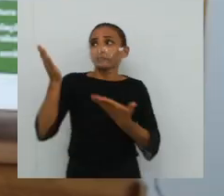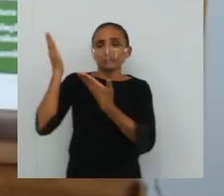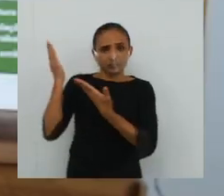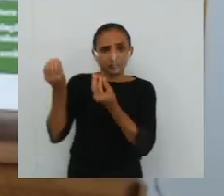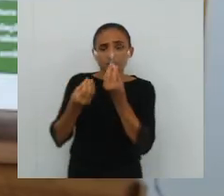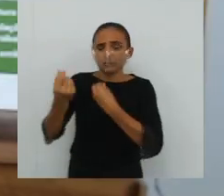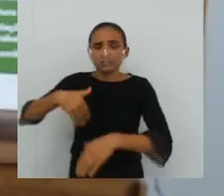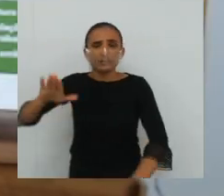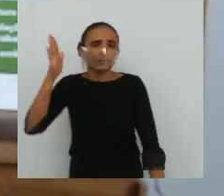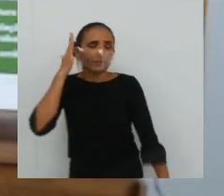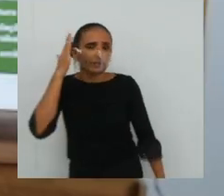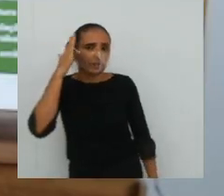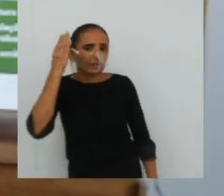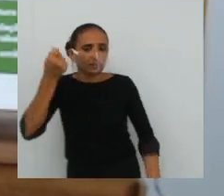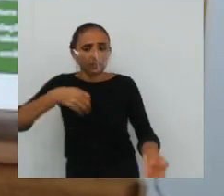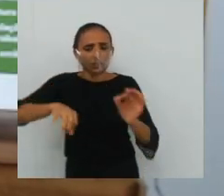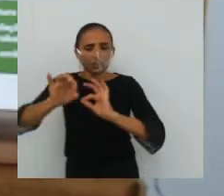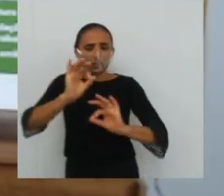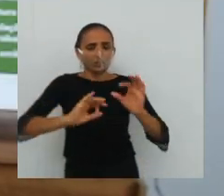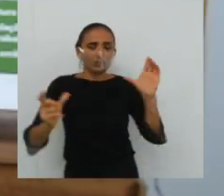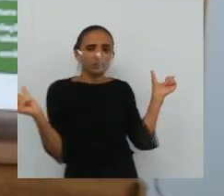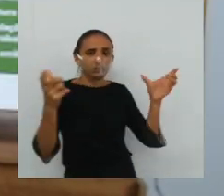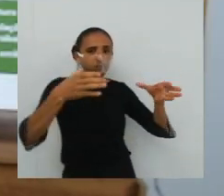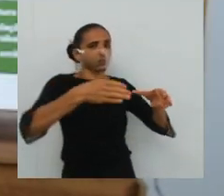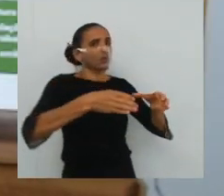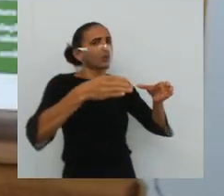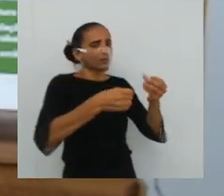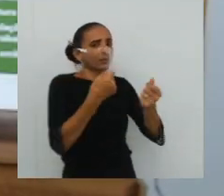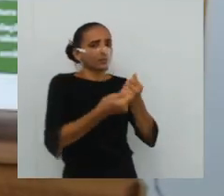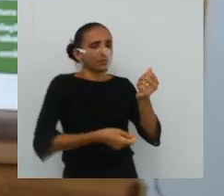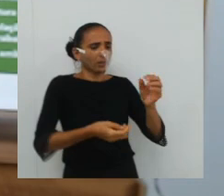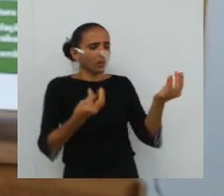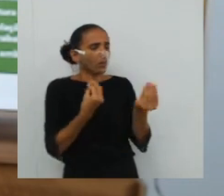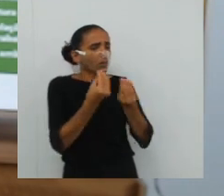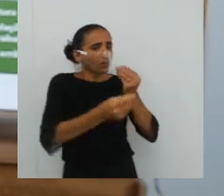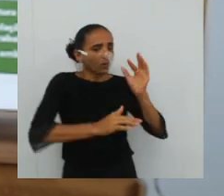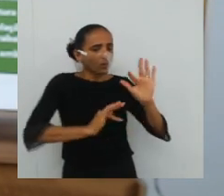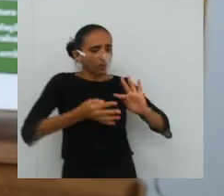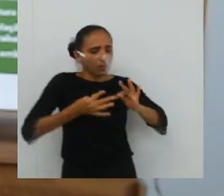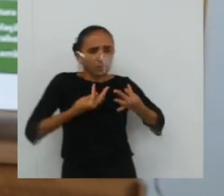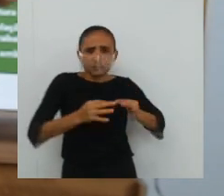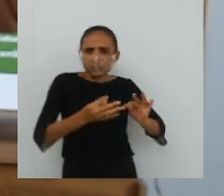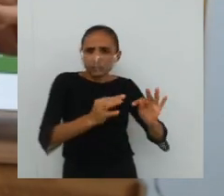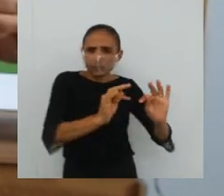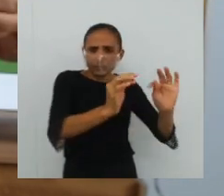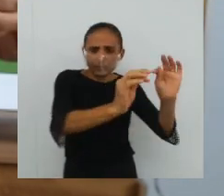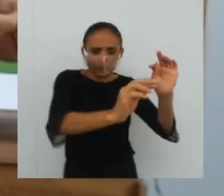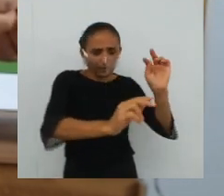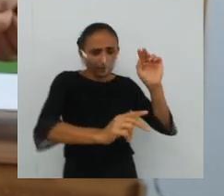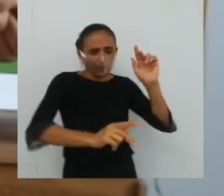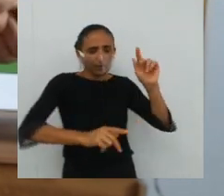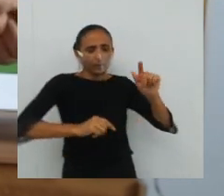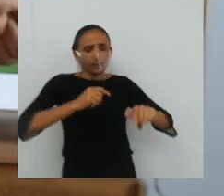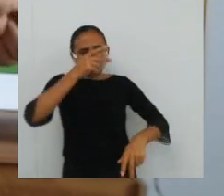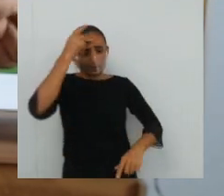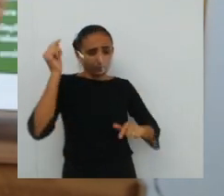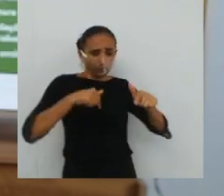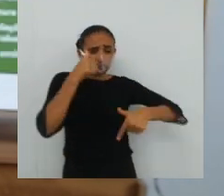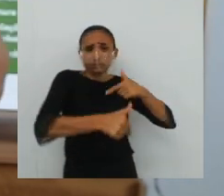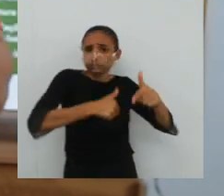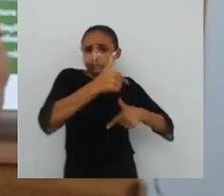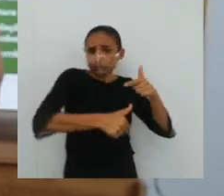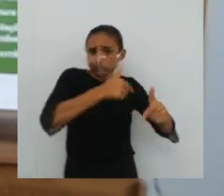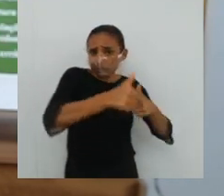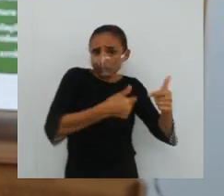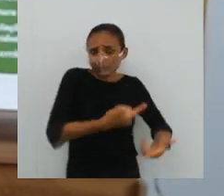podemos entender que o sistema intensivo está ligado aos grandes produtores agrícolas. E